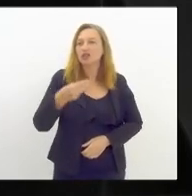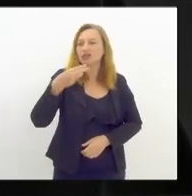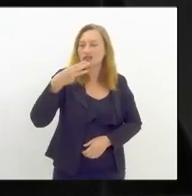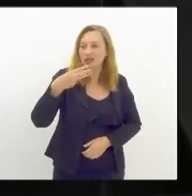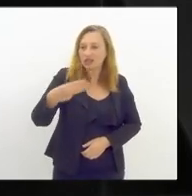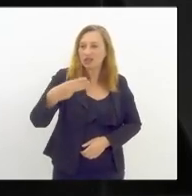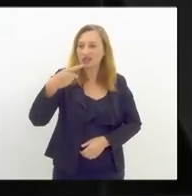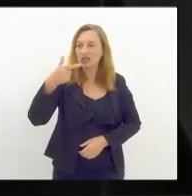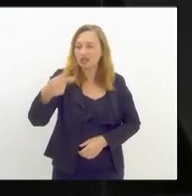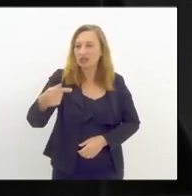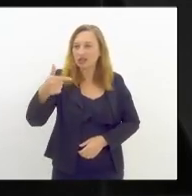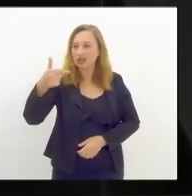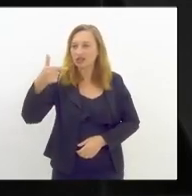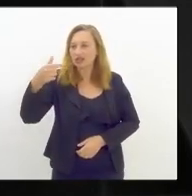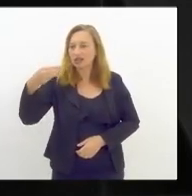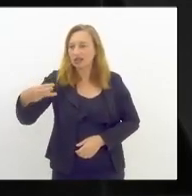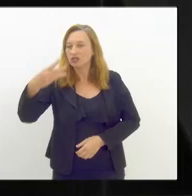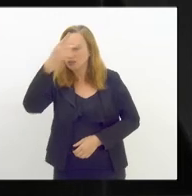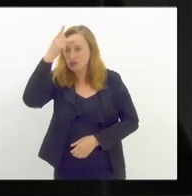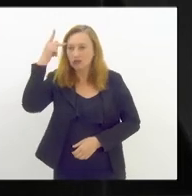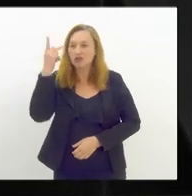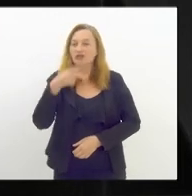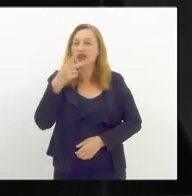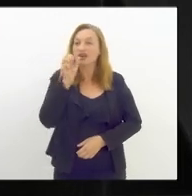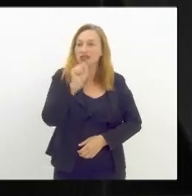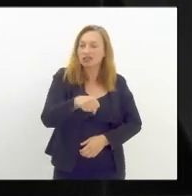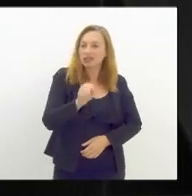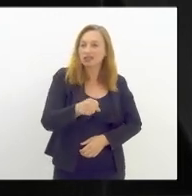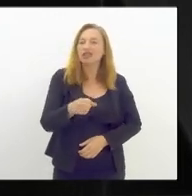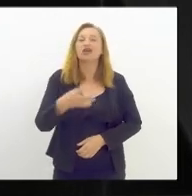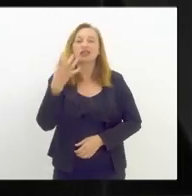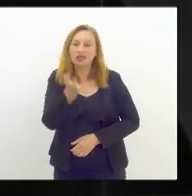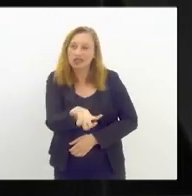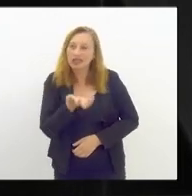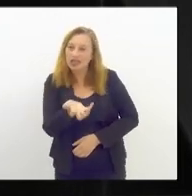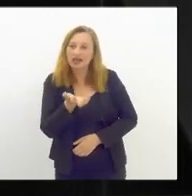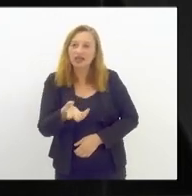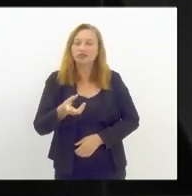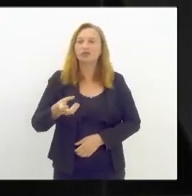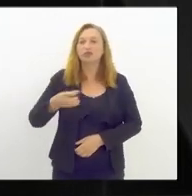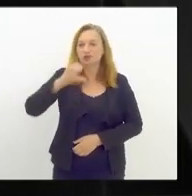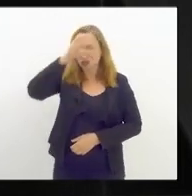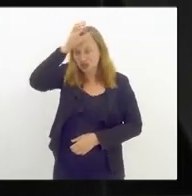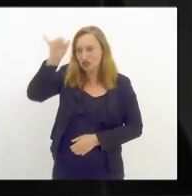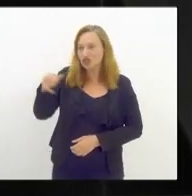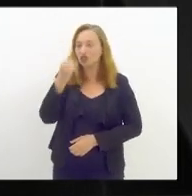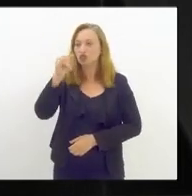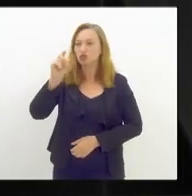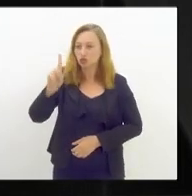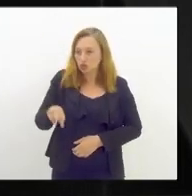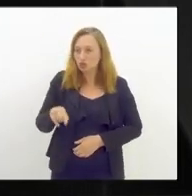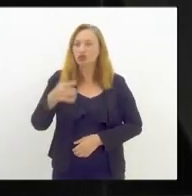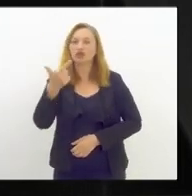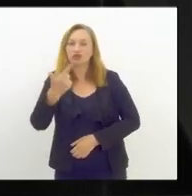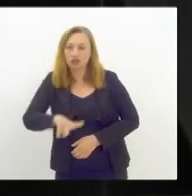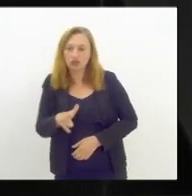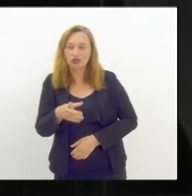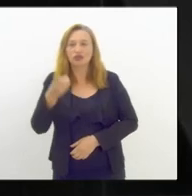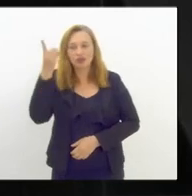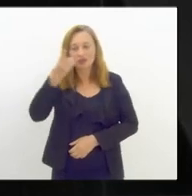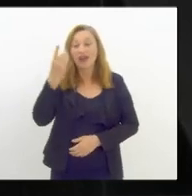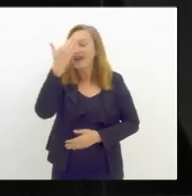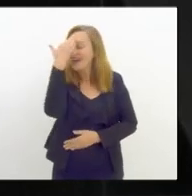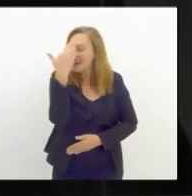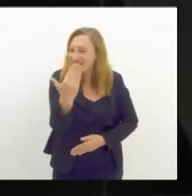63.373 pessoas disseram sim queremos a deputada te ajude de novo agradeço muito a